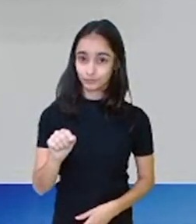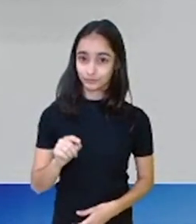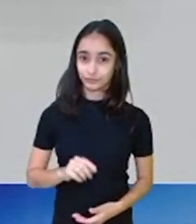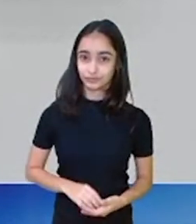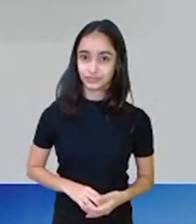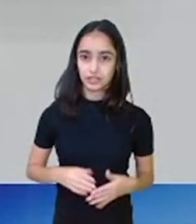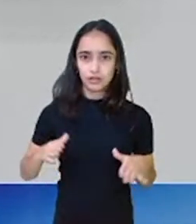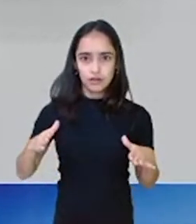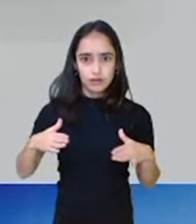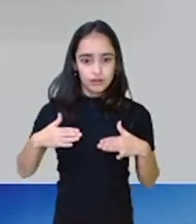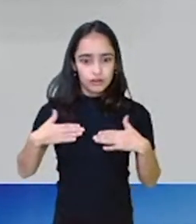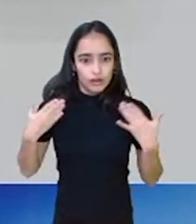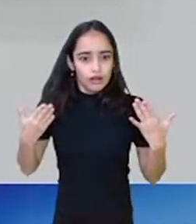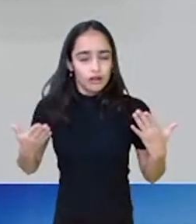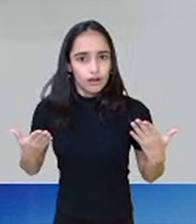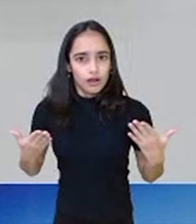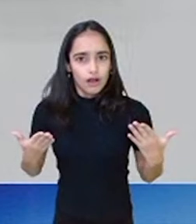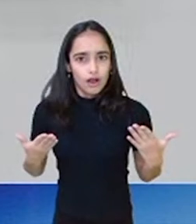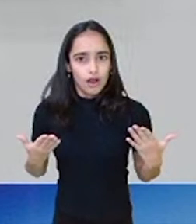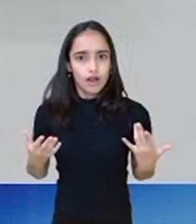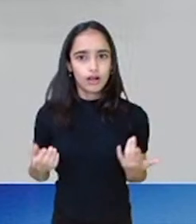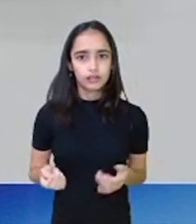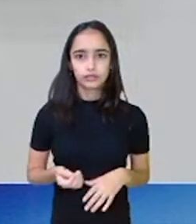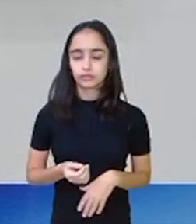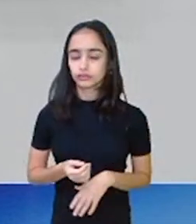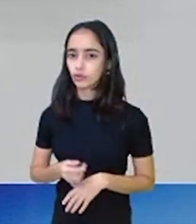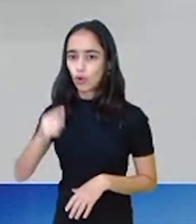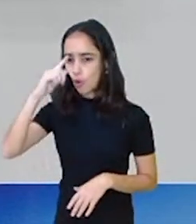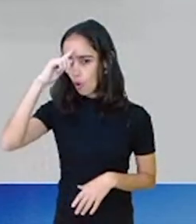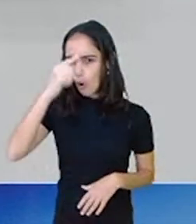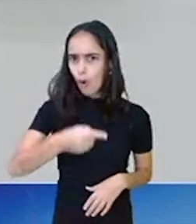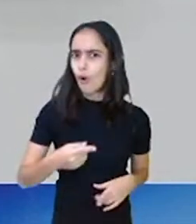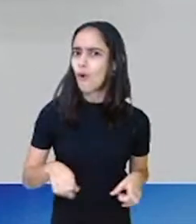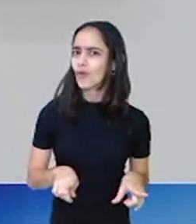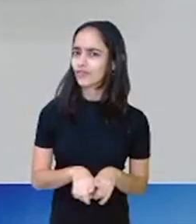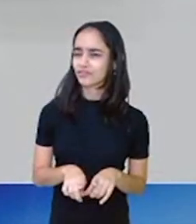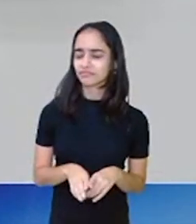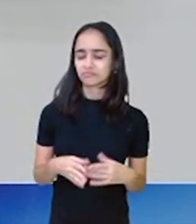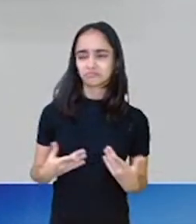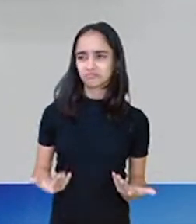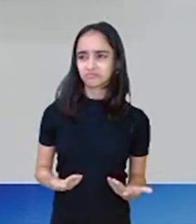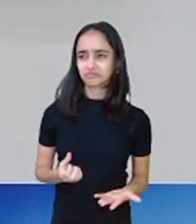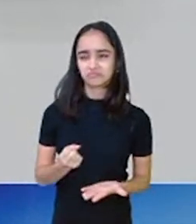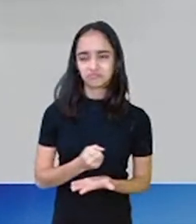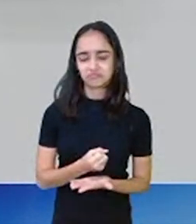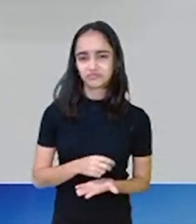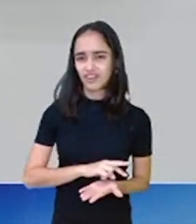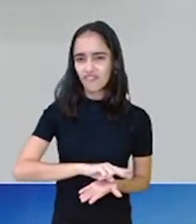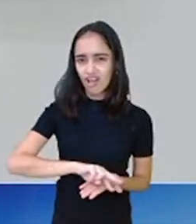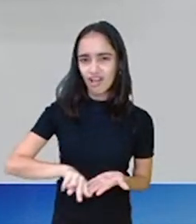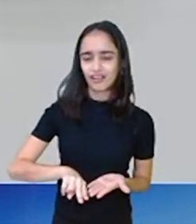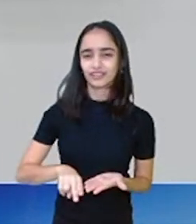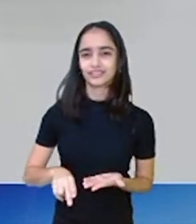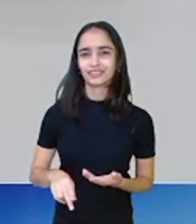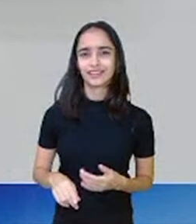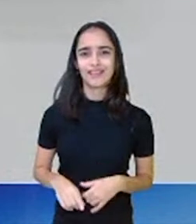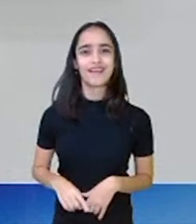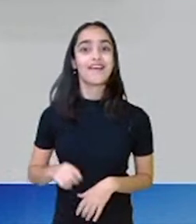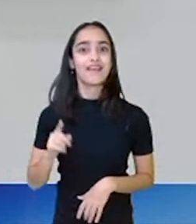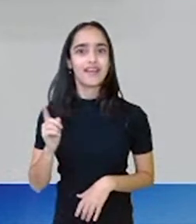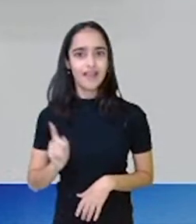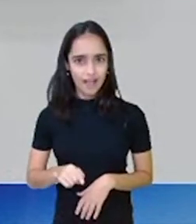admiração, surpresa, ordem. Lembra lá? Vamos ver aí o exemplo. Era um ser